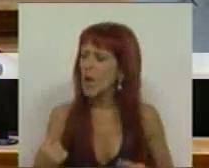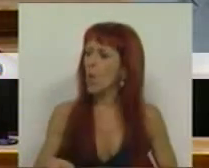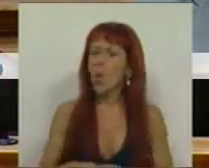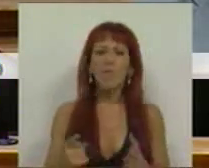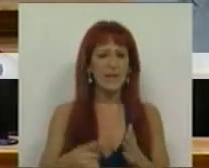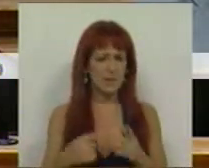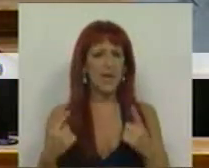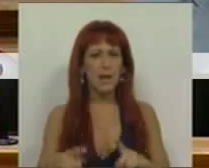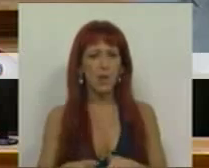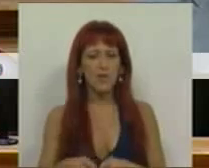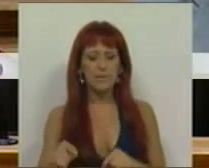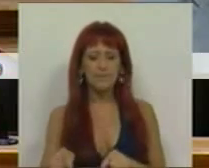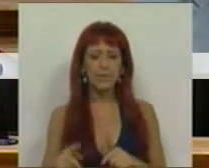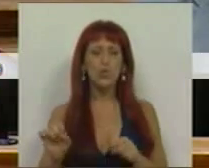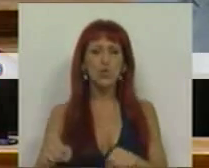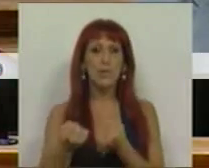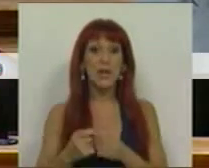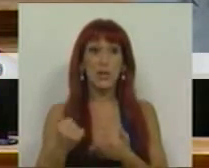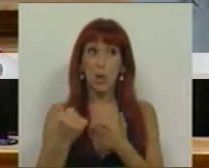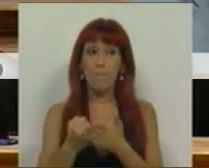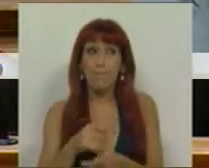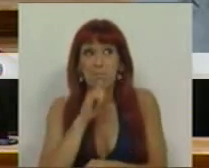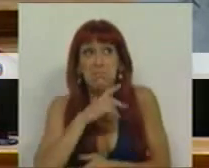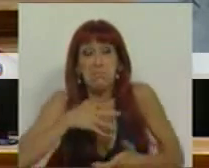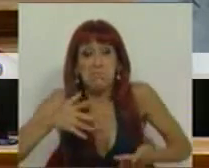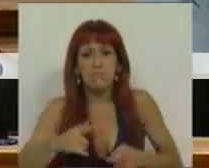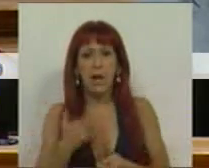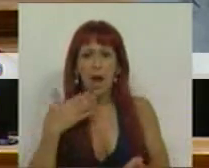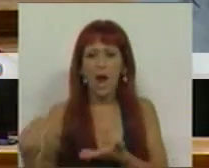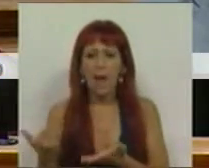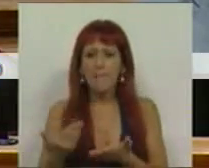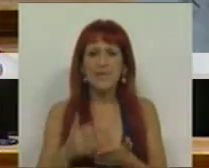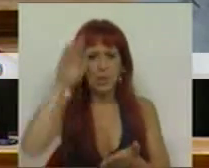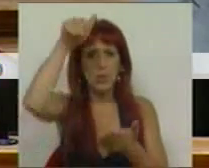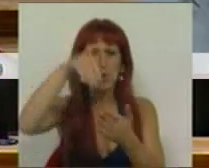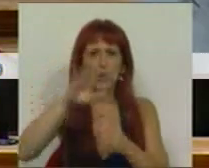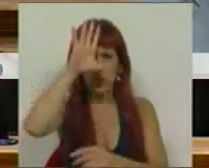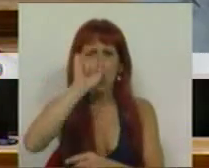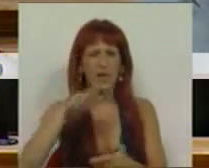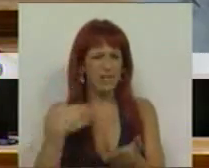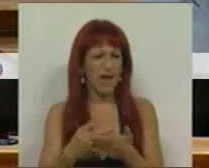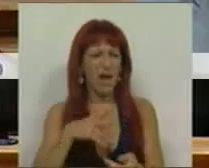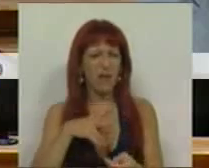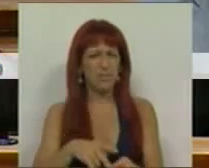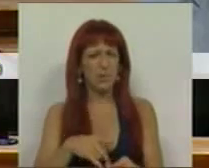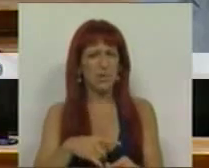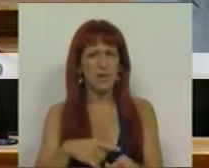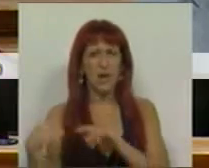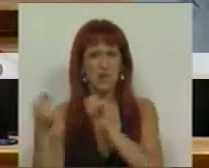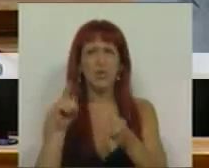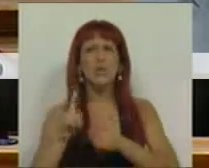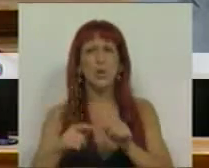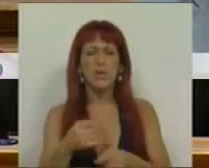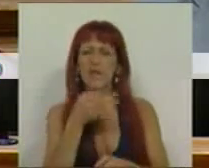uma necessidade por parte dos partidos que supostamente apresentam uma solução de governo ao país de